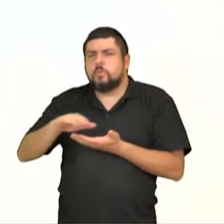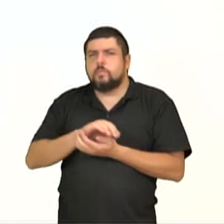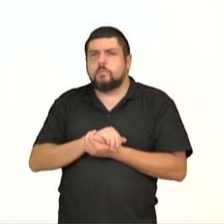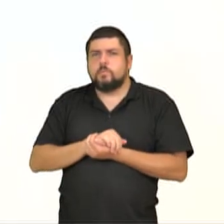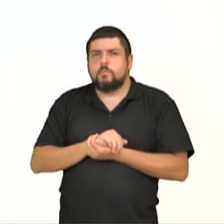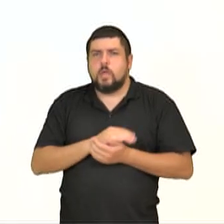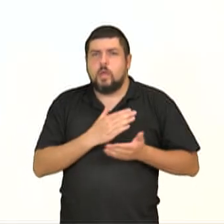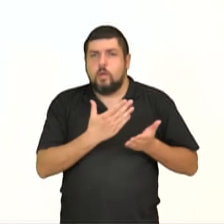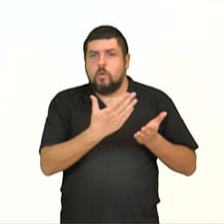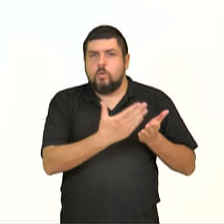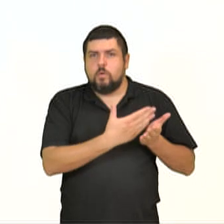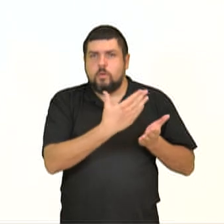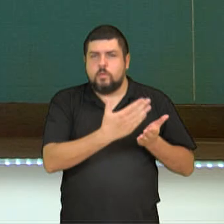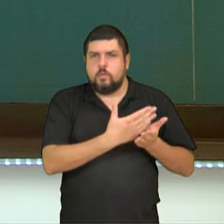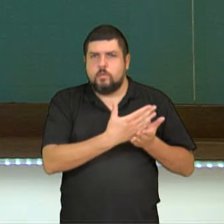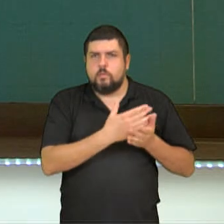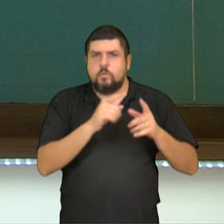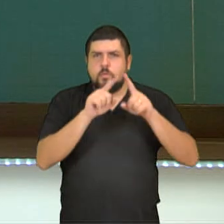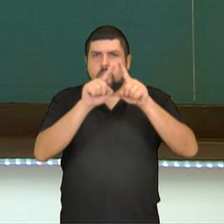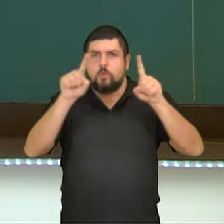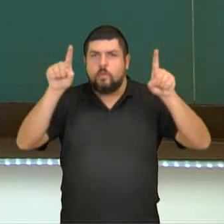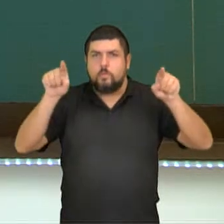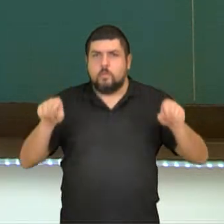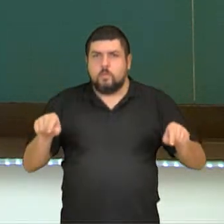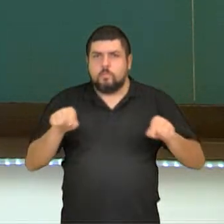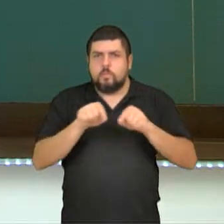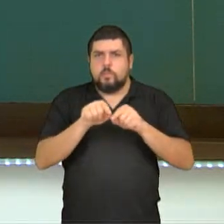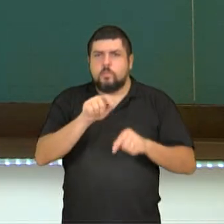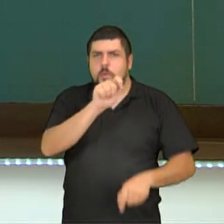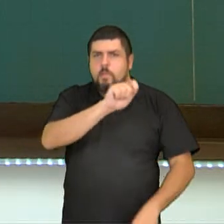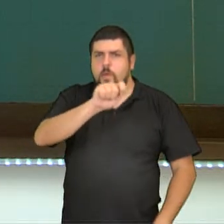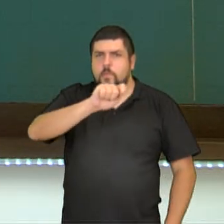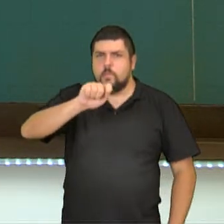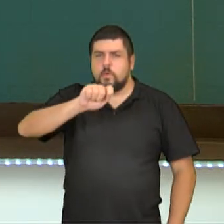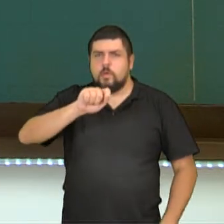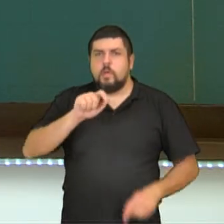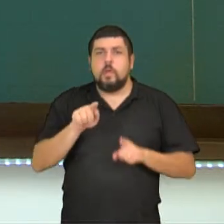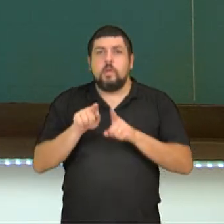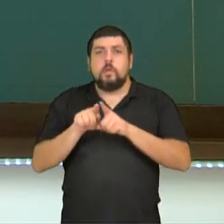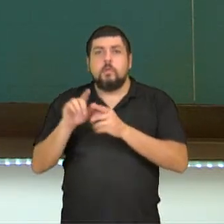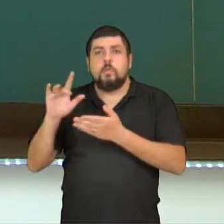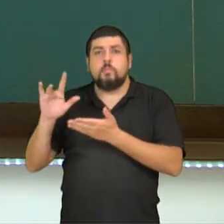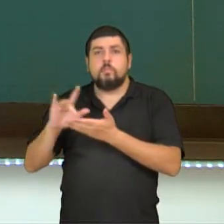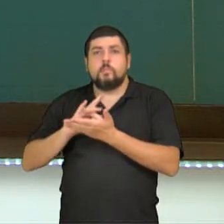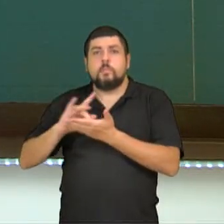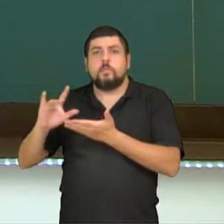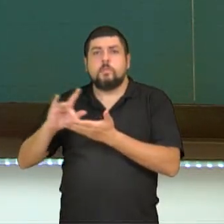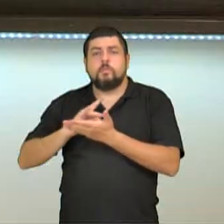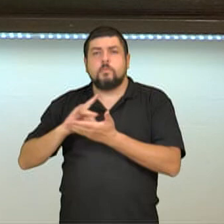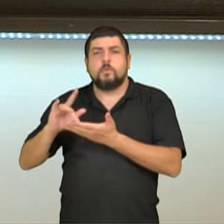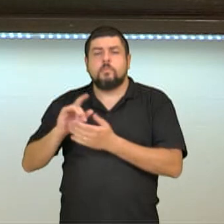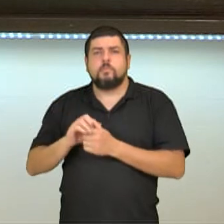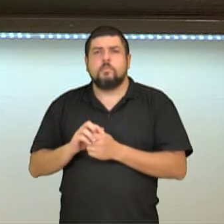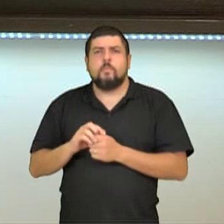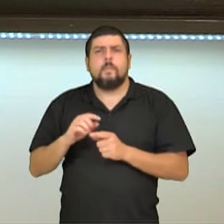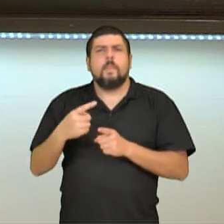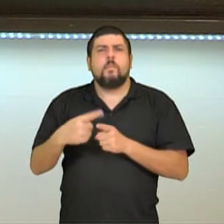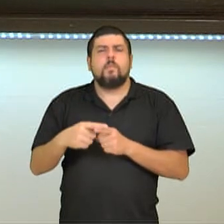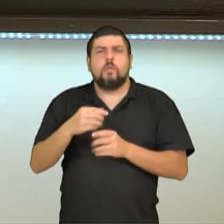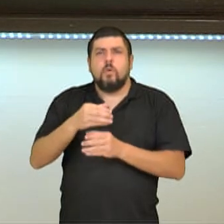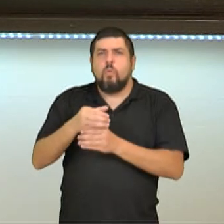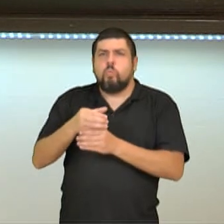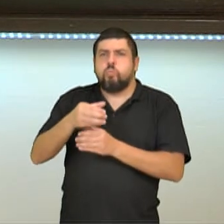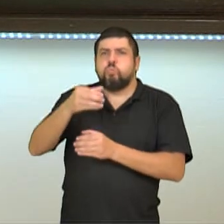o caderno, o quadro e a tela do tablet aqui, né? Isso me dá uma ideia de plano. Por quê? O cilindro, ele tem uma